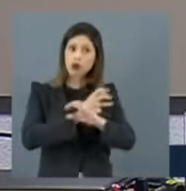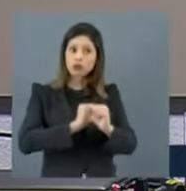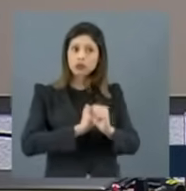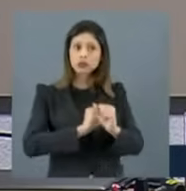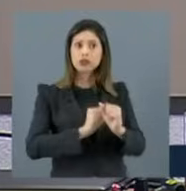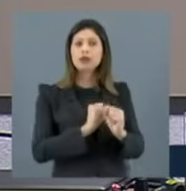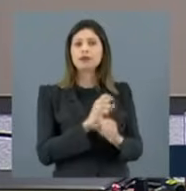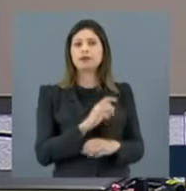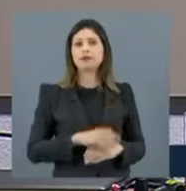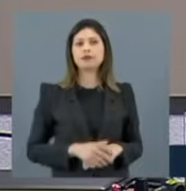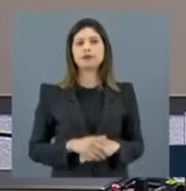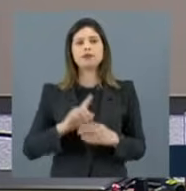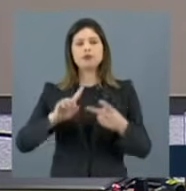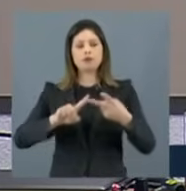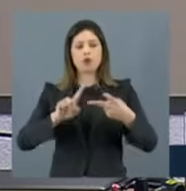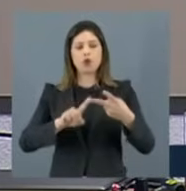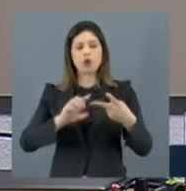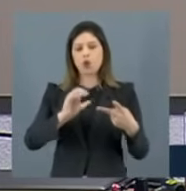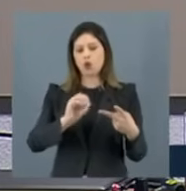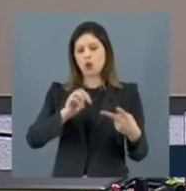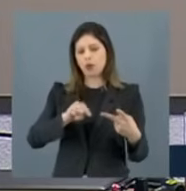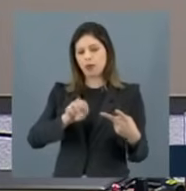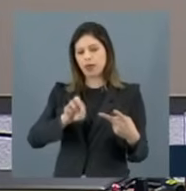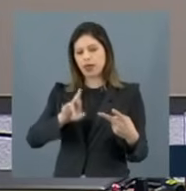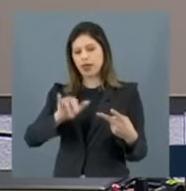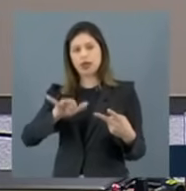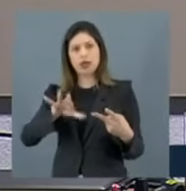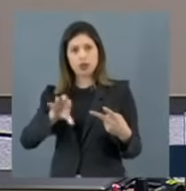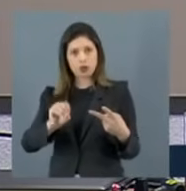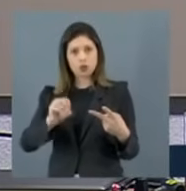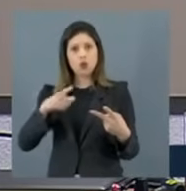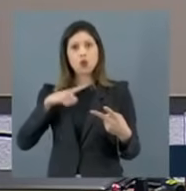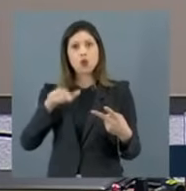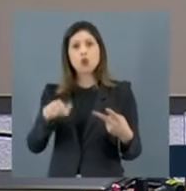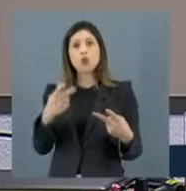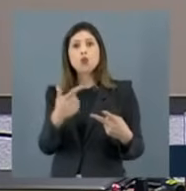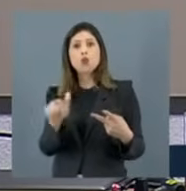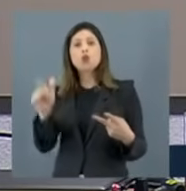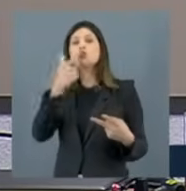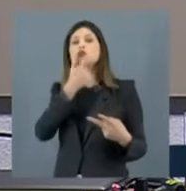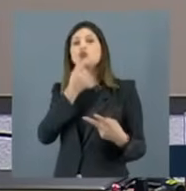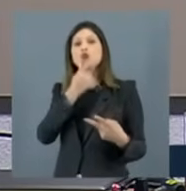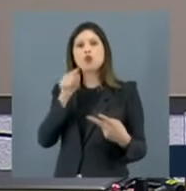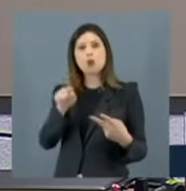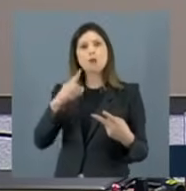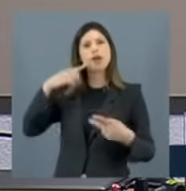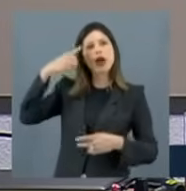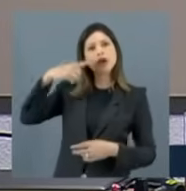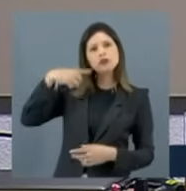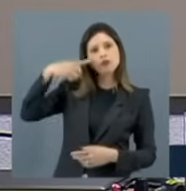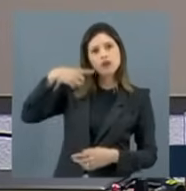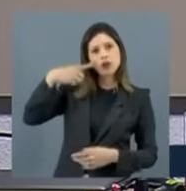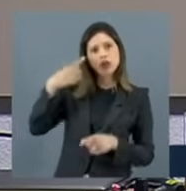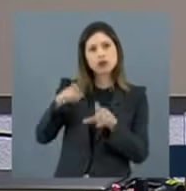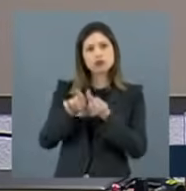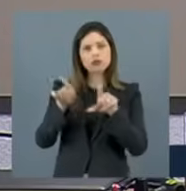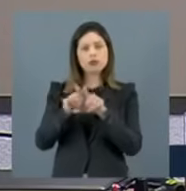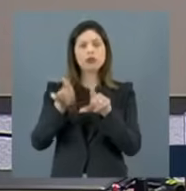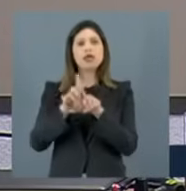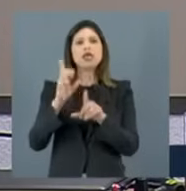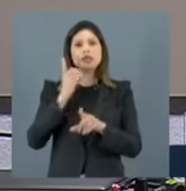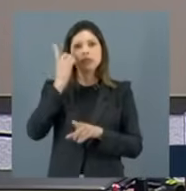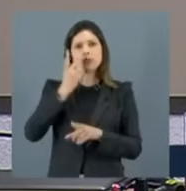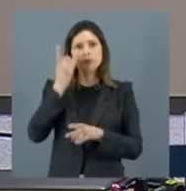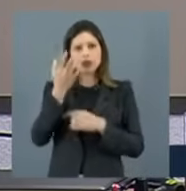Homero Marchese, ou Marchese, né? Não sei como pronuncia, é advogado e deputado estadual pelo Paraná,